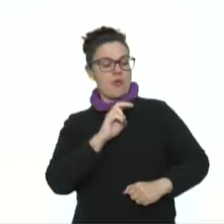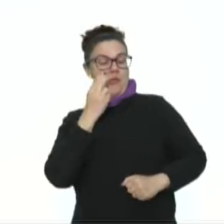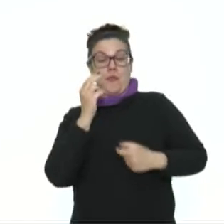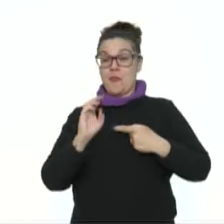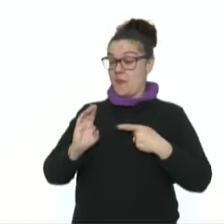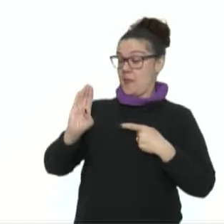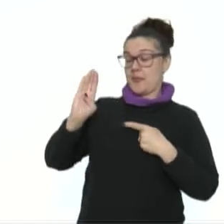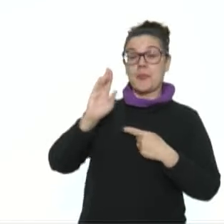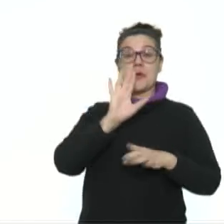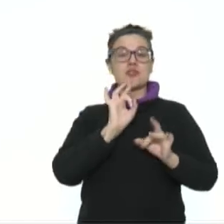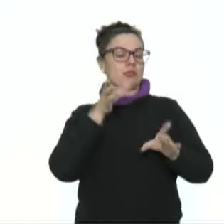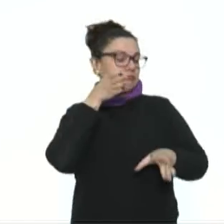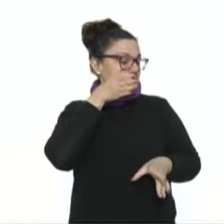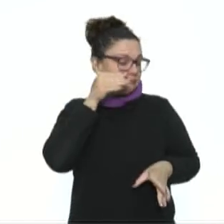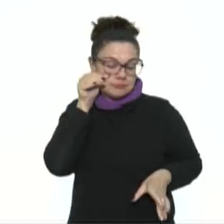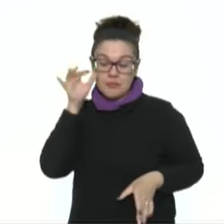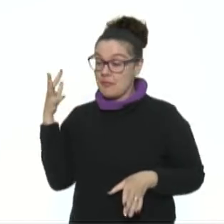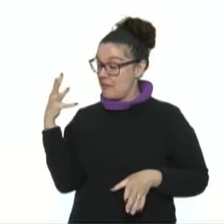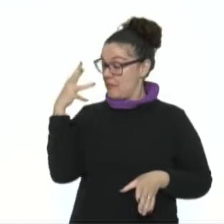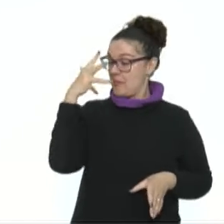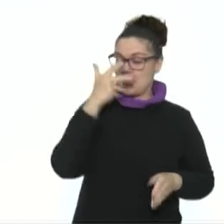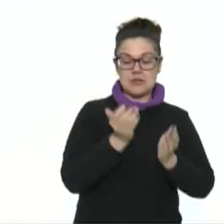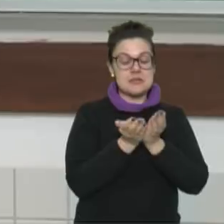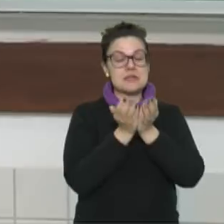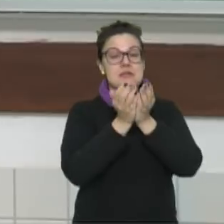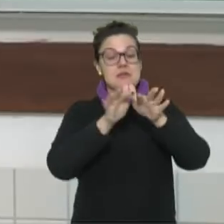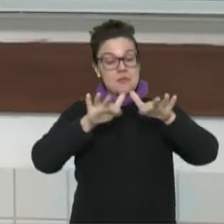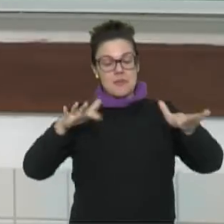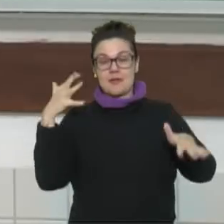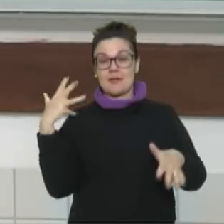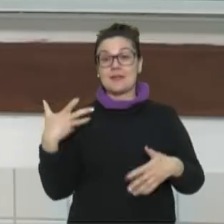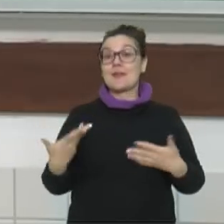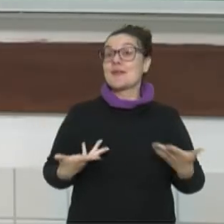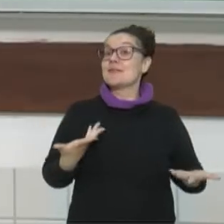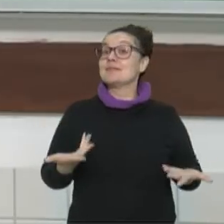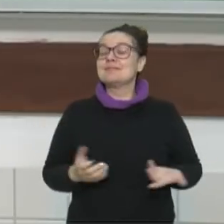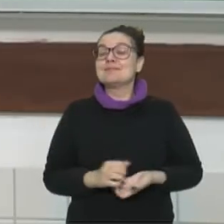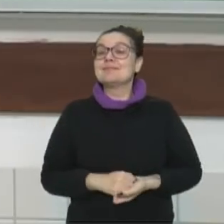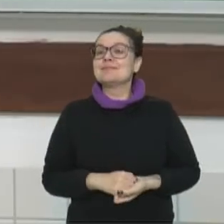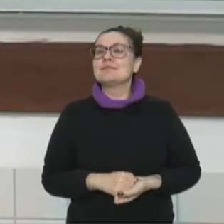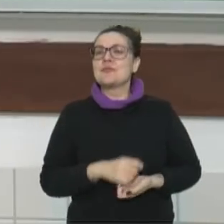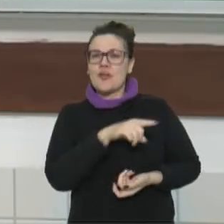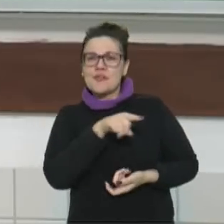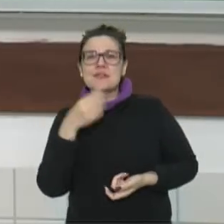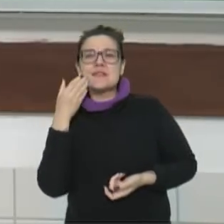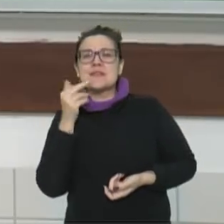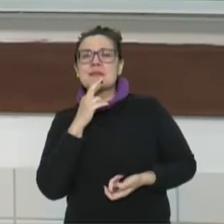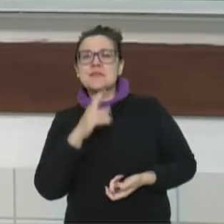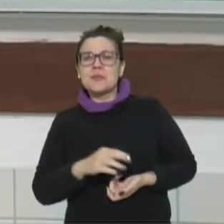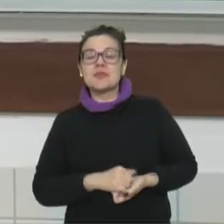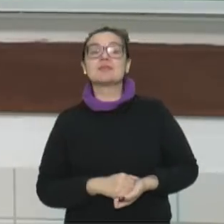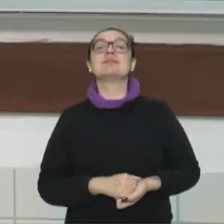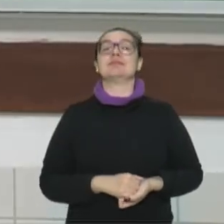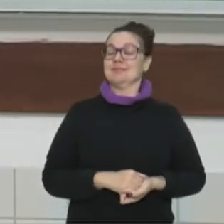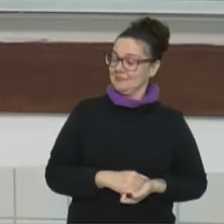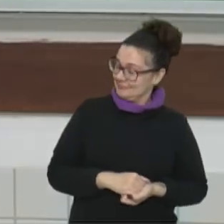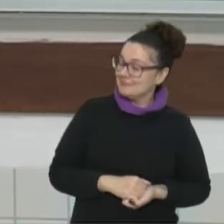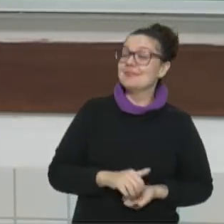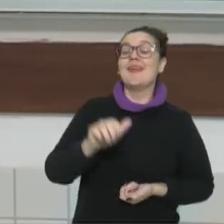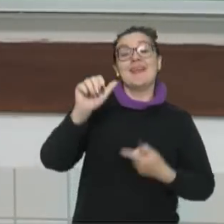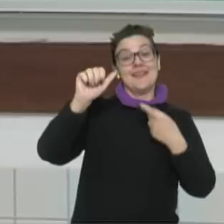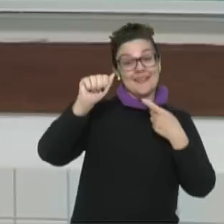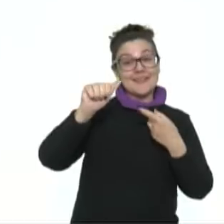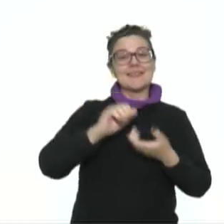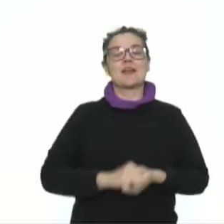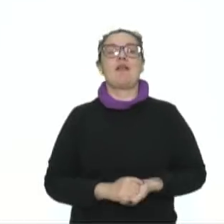letra B, apenas explorar as belezas do mar e suas aventuras. E aí, marujos, sabem a resposta correta? Letra